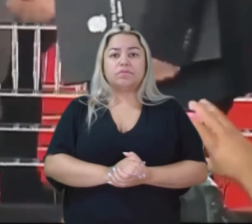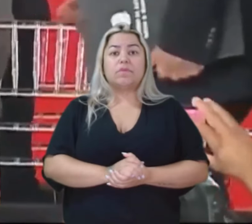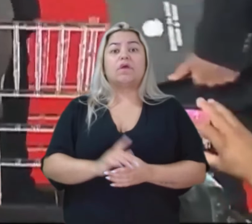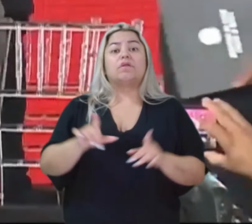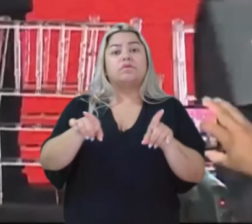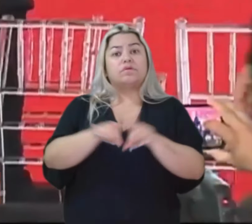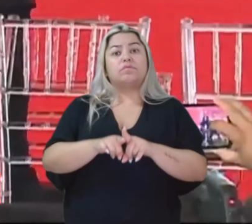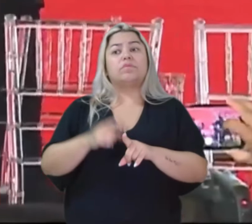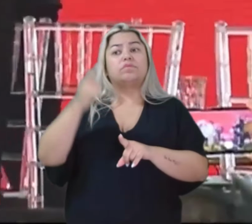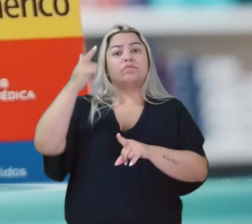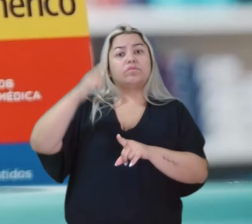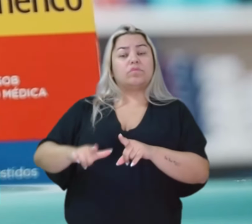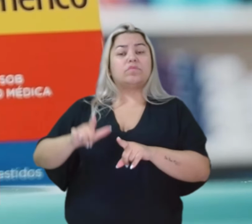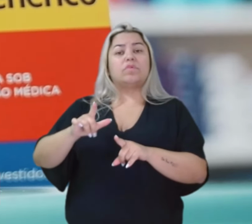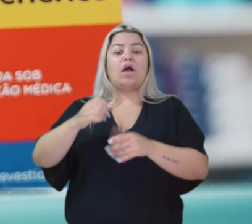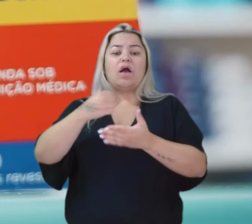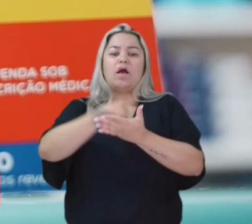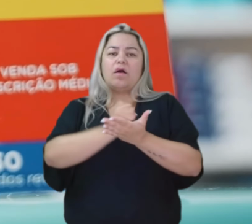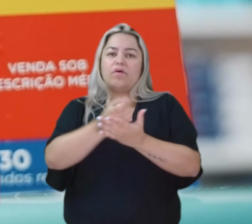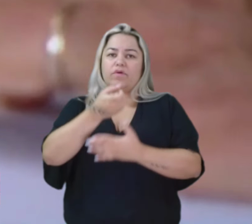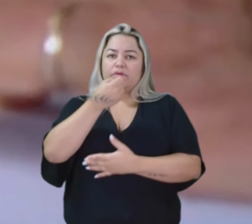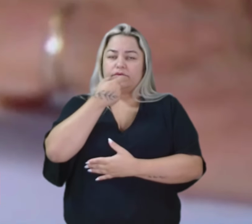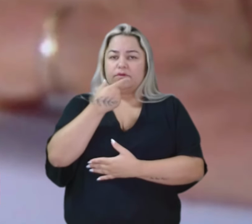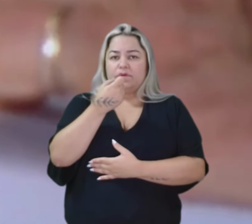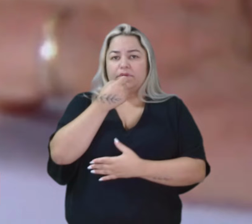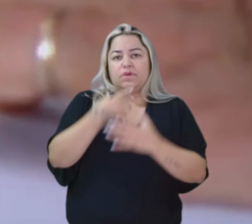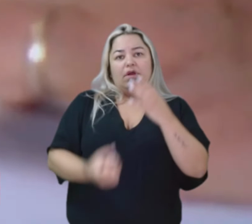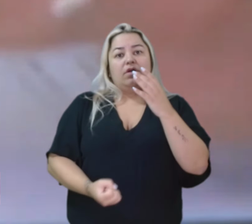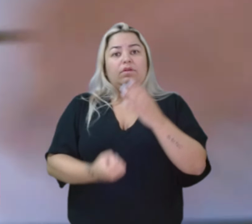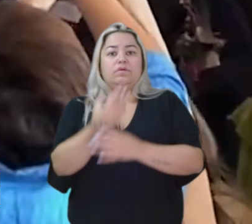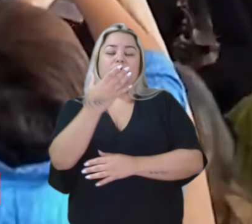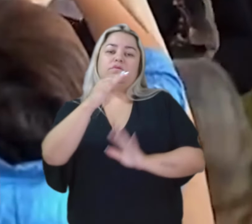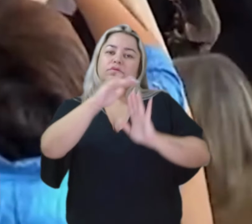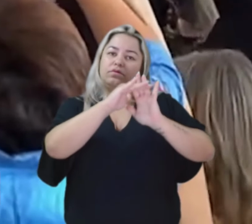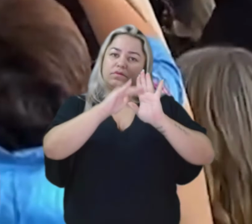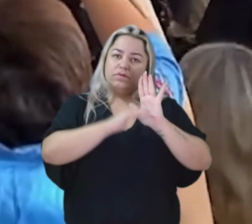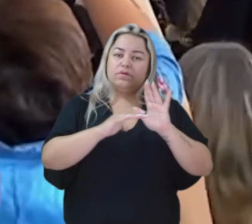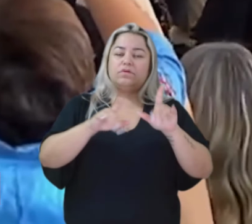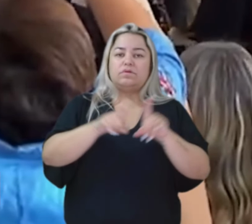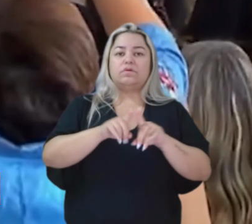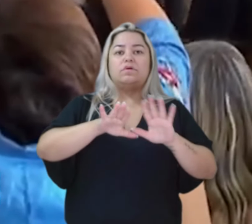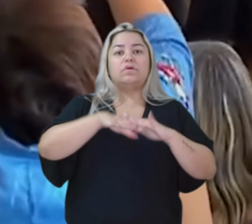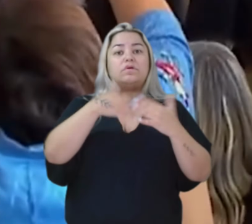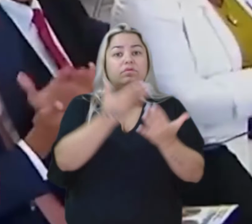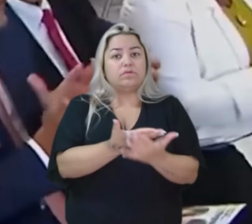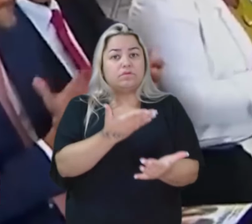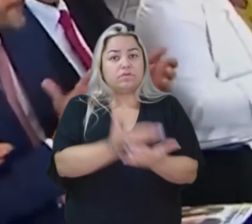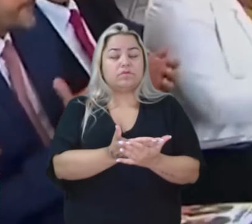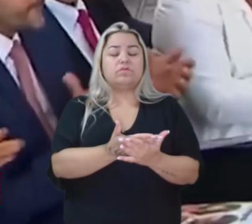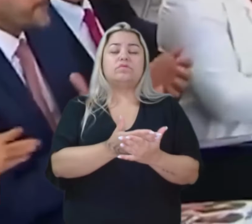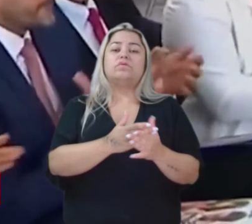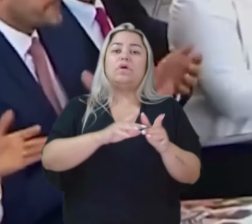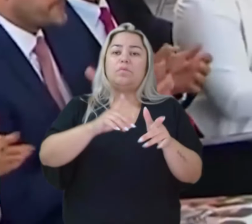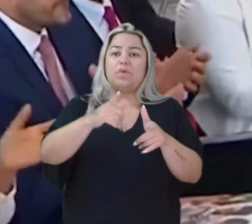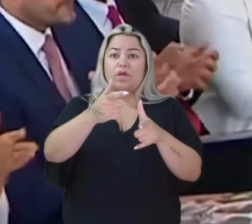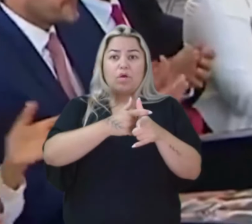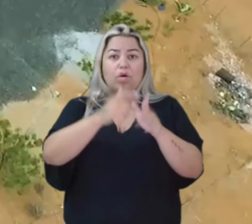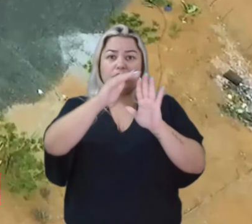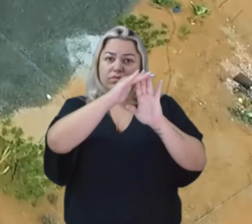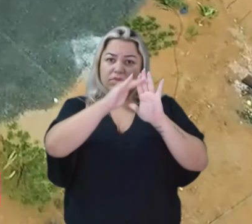do relançamento da Farmácia Popular, da criação do programa Escola em Tempo Integral, do Desenrola e do